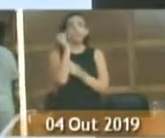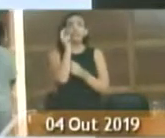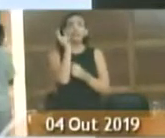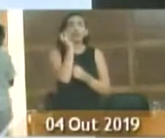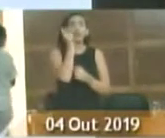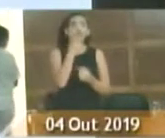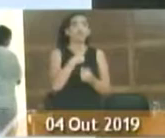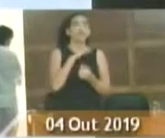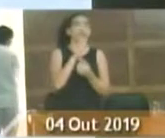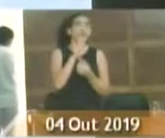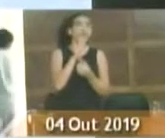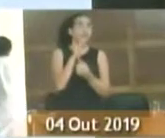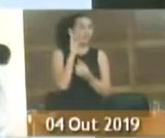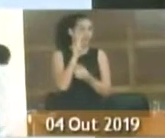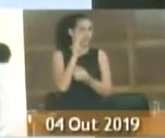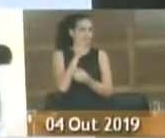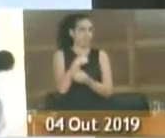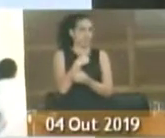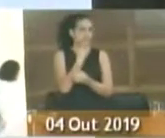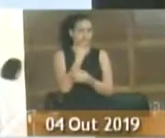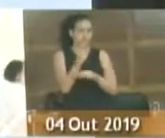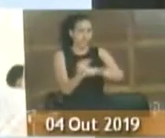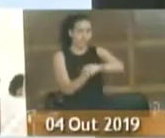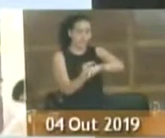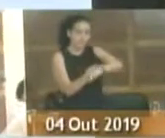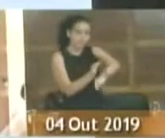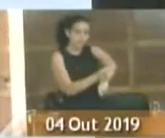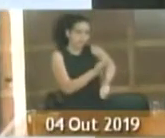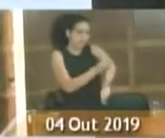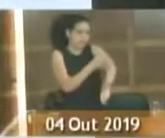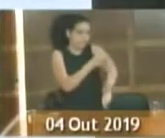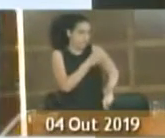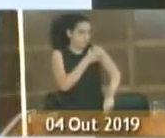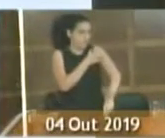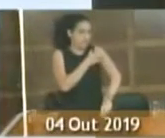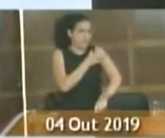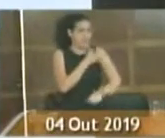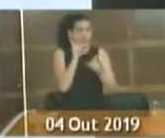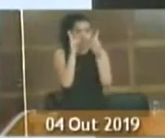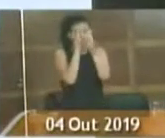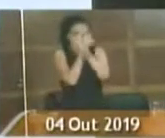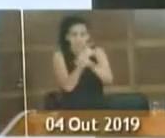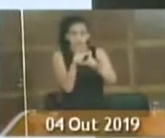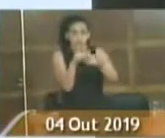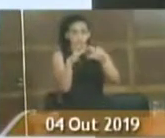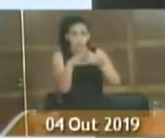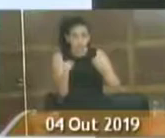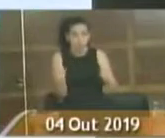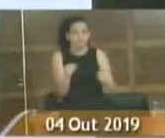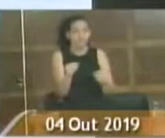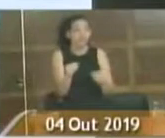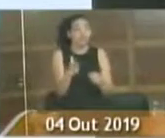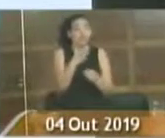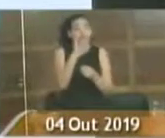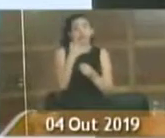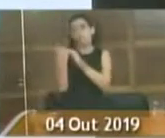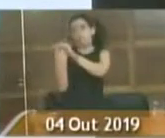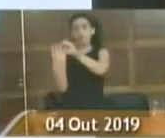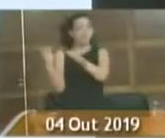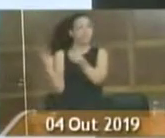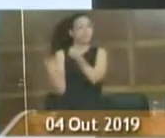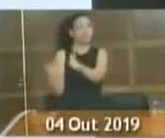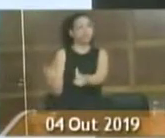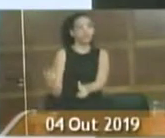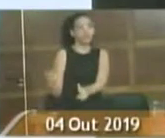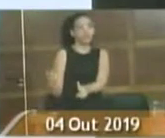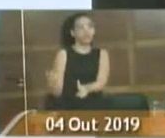botou a foto, que lembra que eu falei? Que a lesão ulcerada, difícil de cicatrizar, nenhum dos três tem esporotricose.